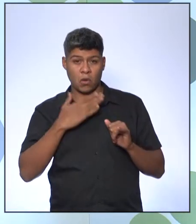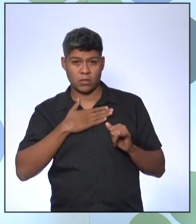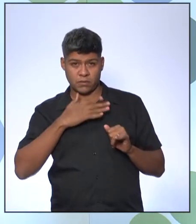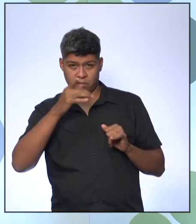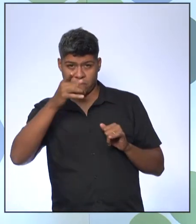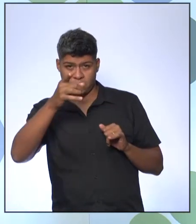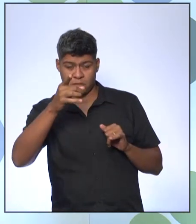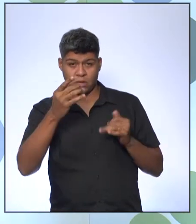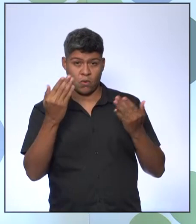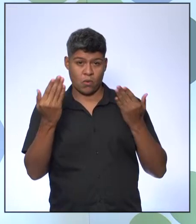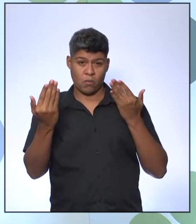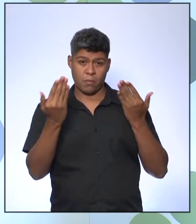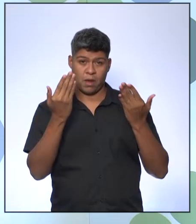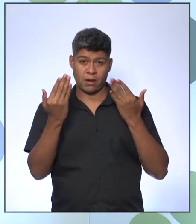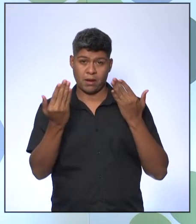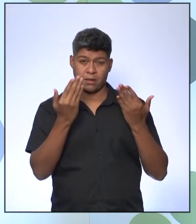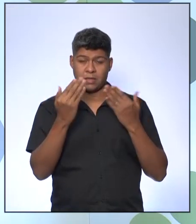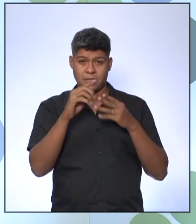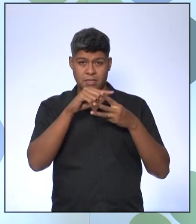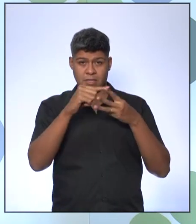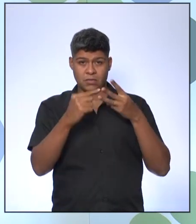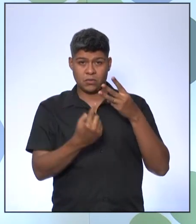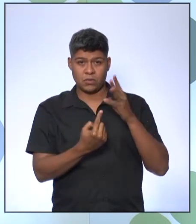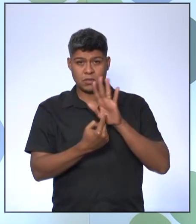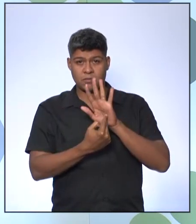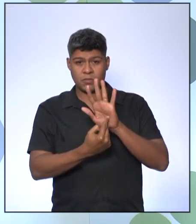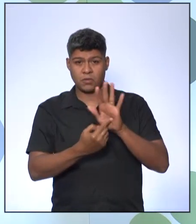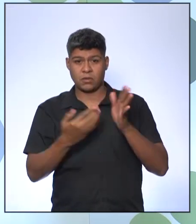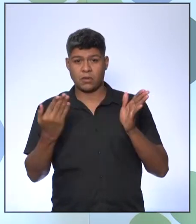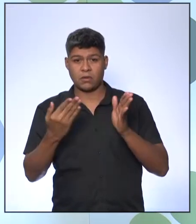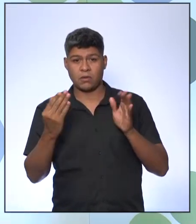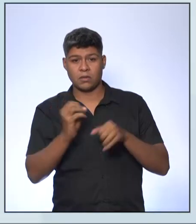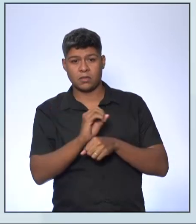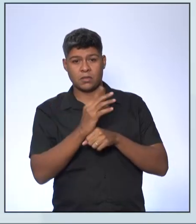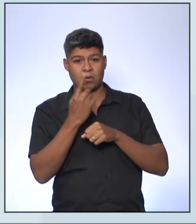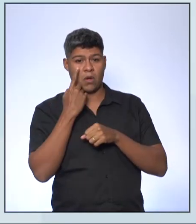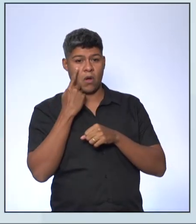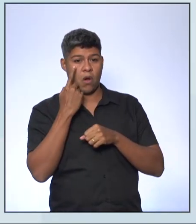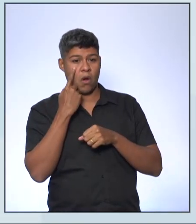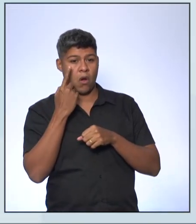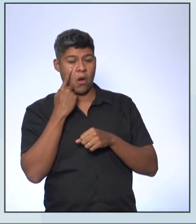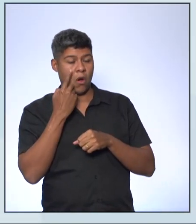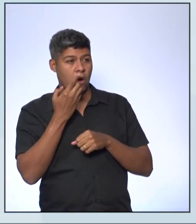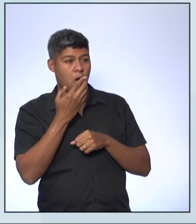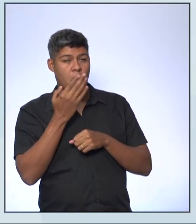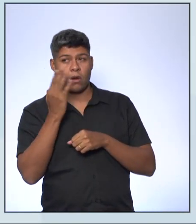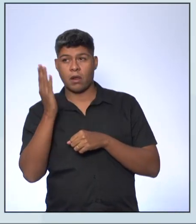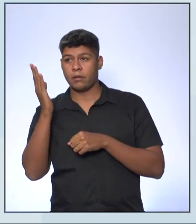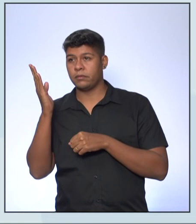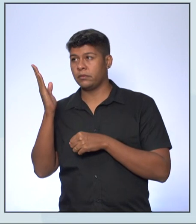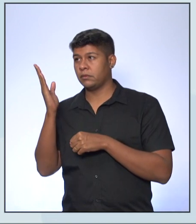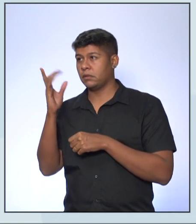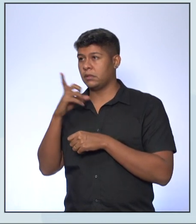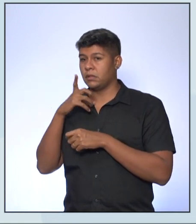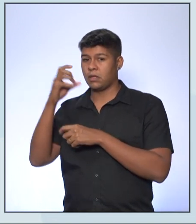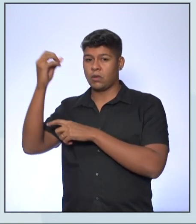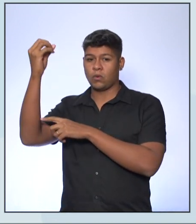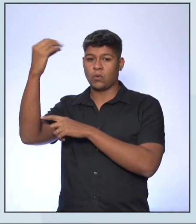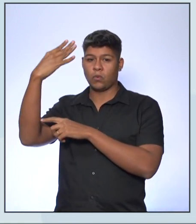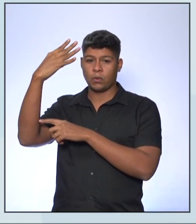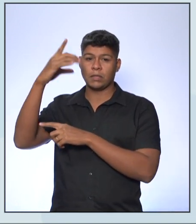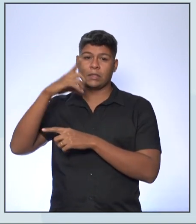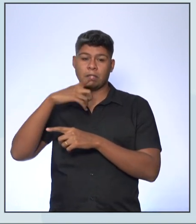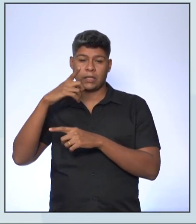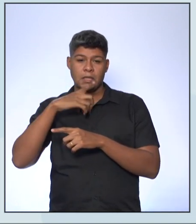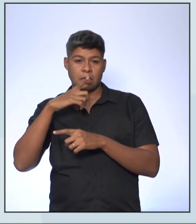que você comparasse essas 3 coisas que eu vou te mostrar no próximo slide. Ó, dá uma olhadinha aí nesse próximo slide. Você vê uma luminária, você